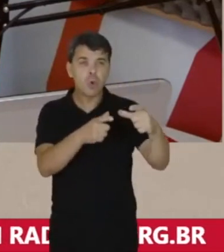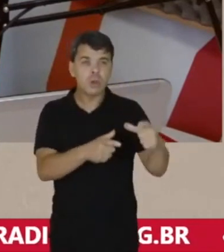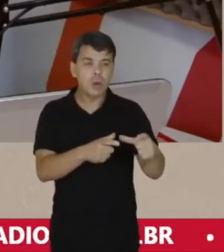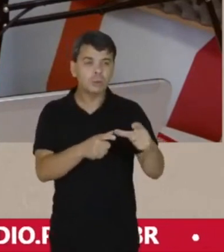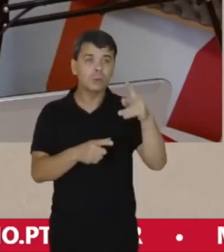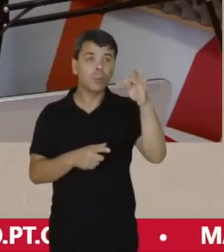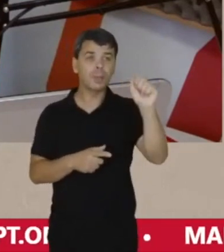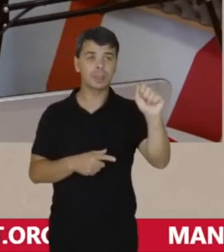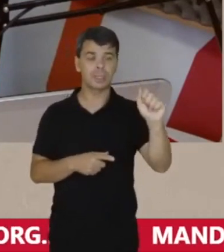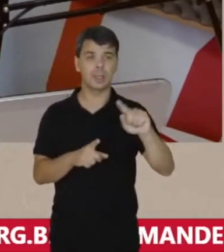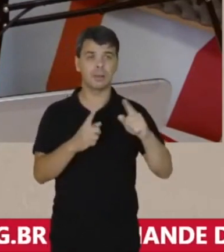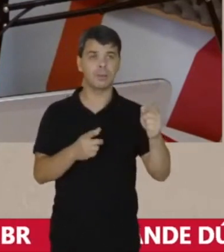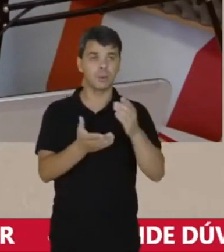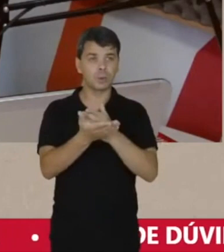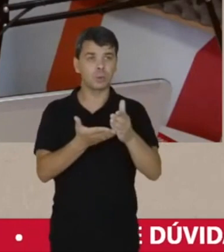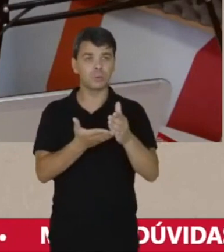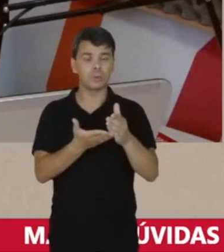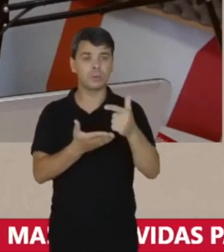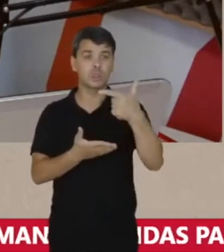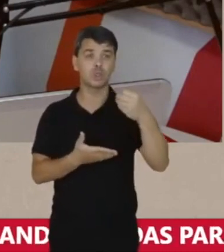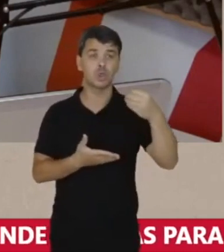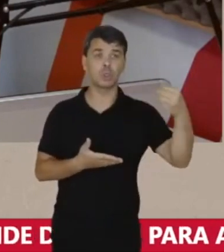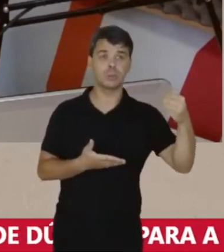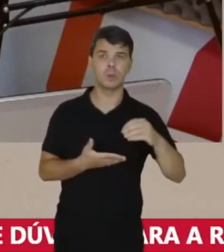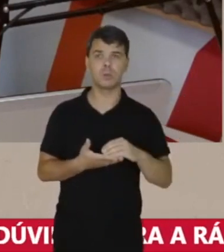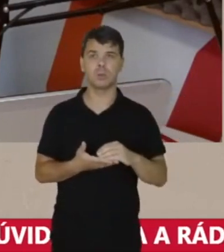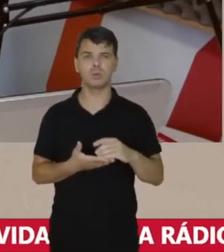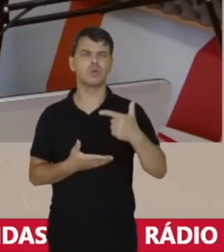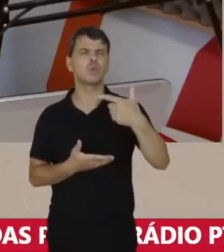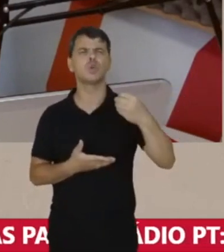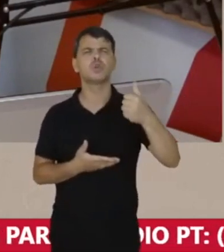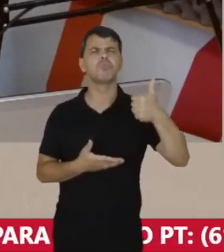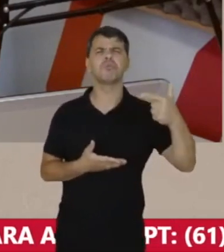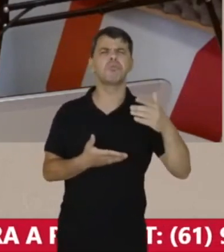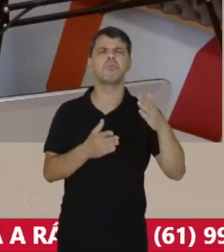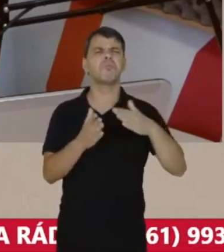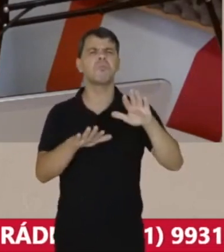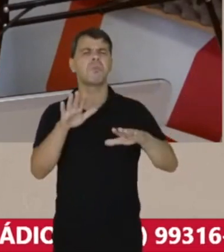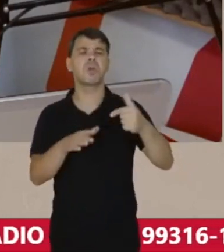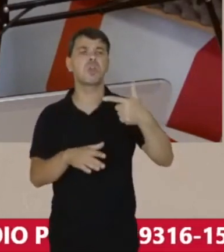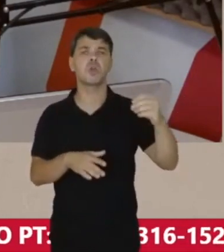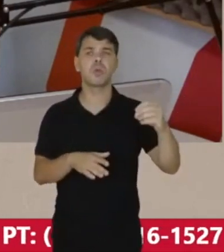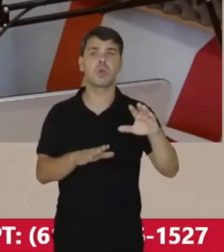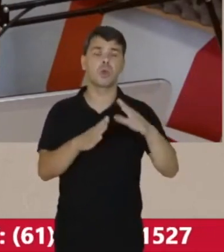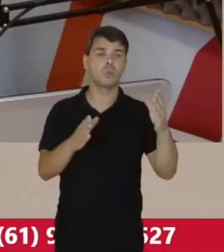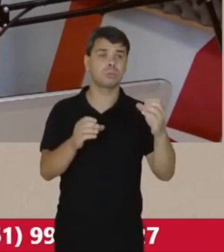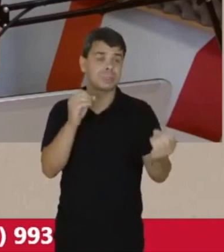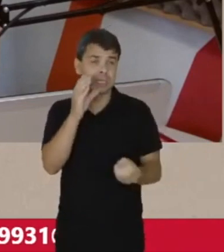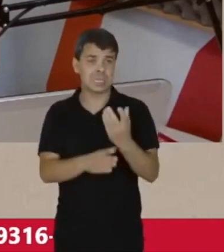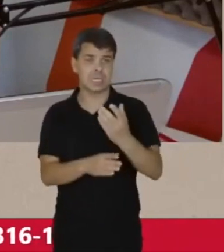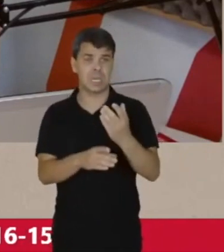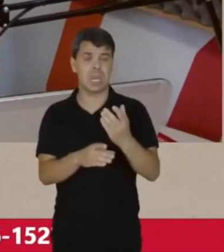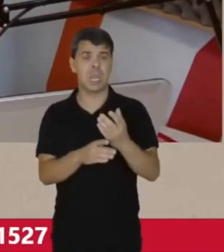que já é no início dos anos 2000, né? Me parece que é 2001, 2000, a minha filiação. É quando se constitui lá na minha